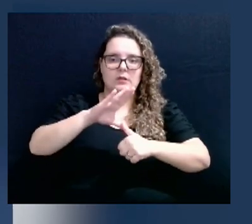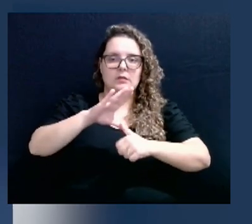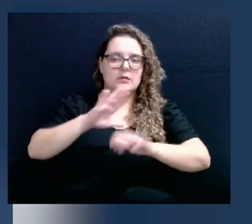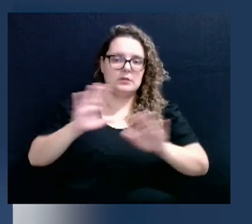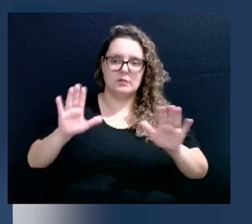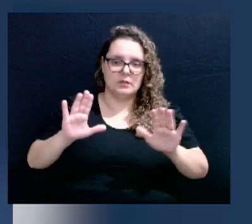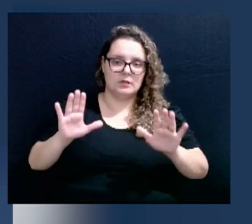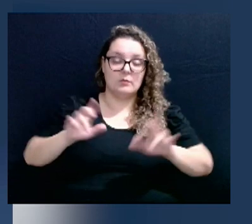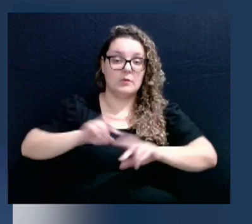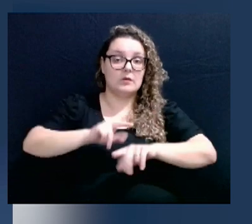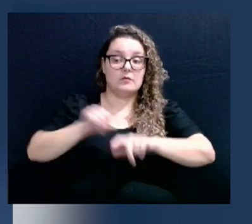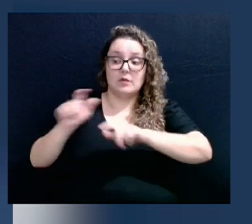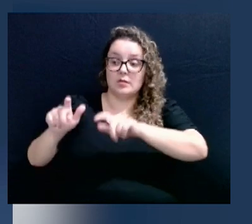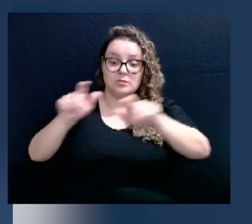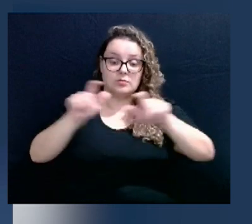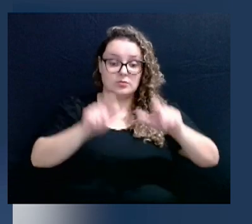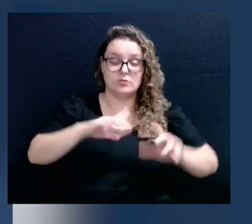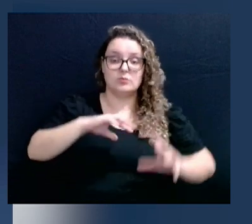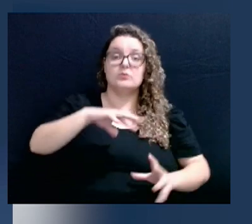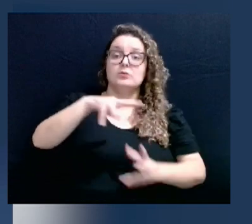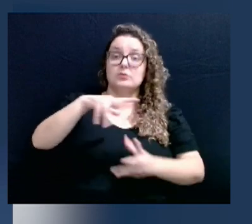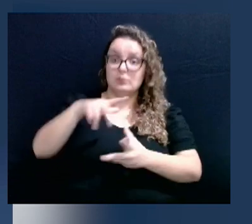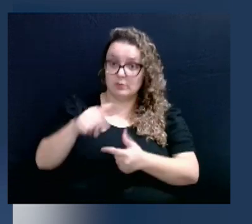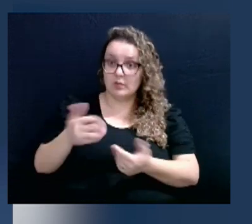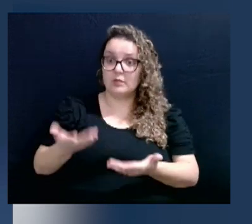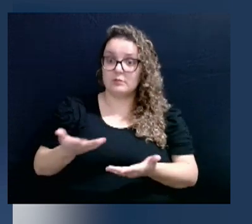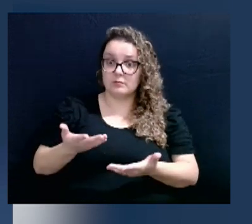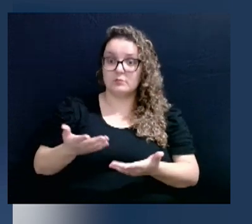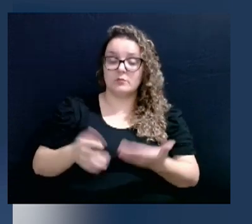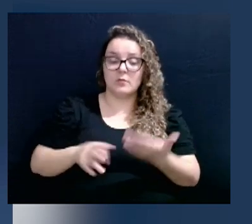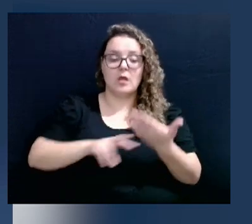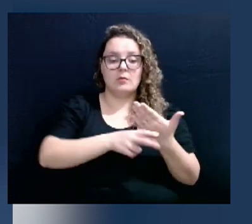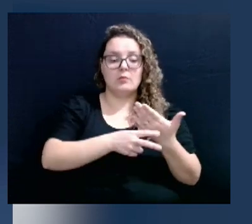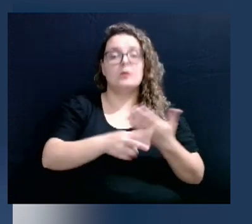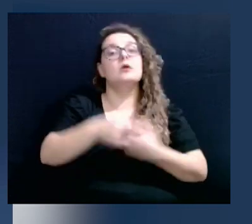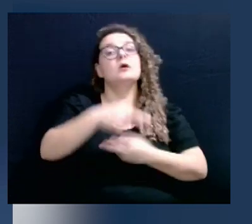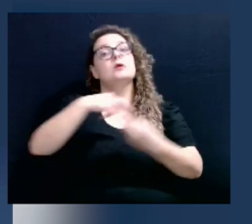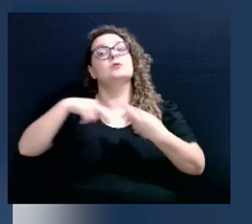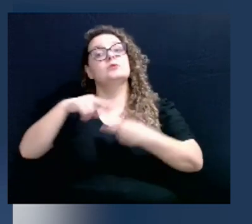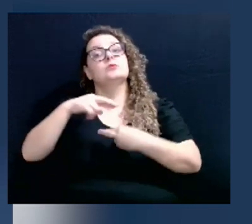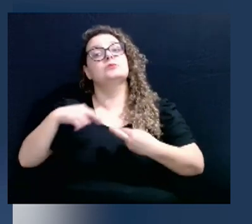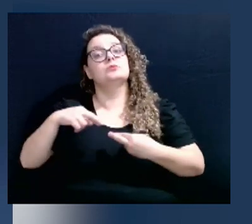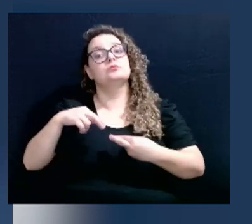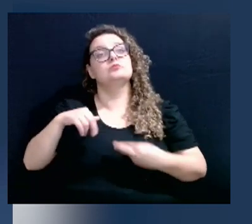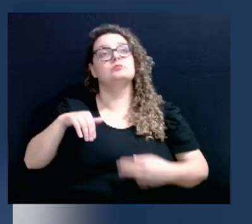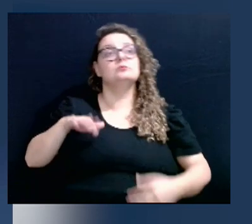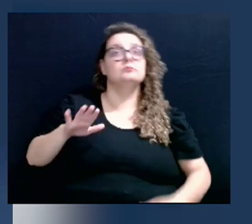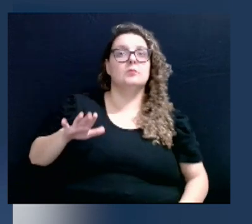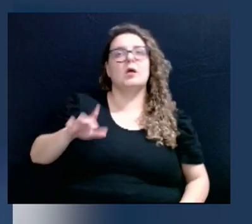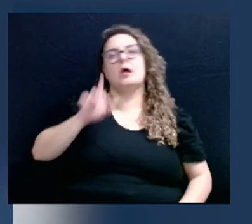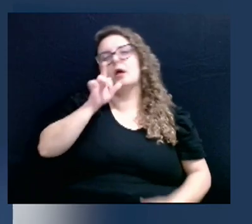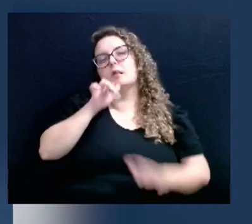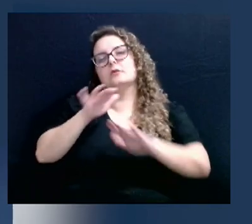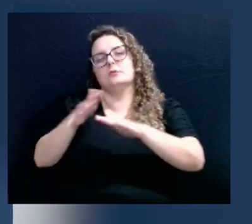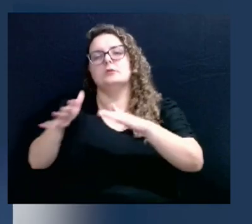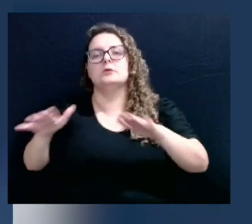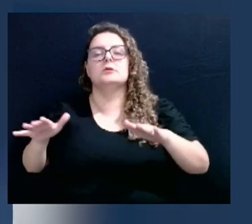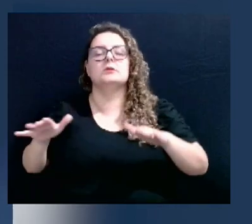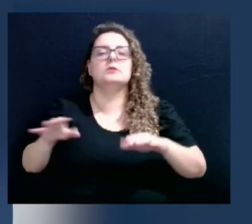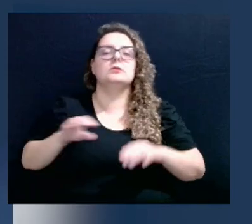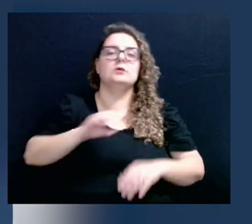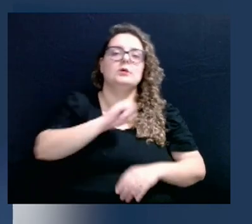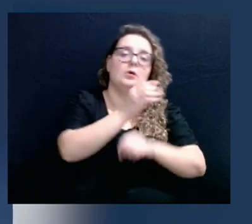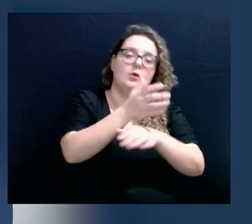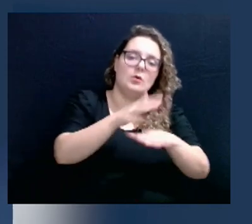do planeta. Frequentemente estão associados a regiões mais litorâneas, oceânicas,